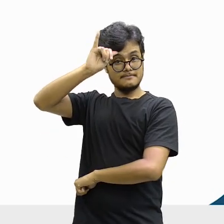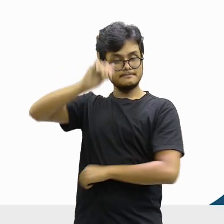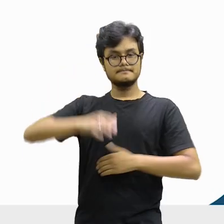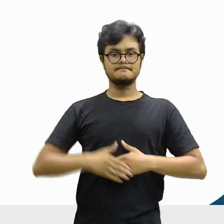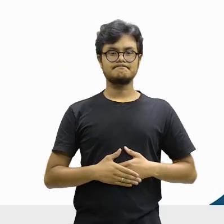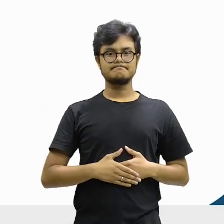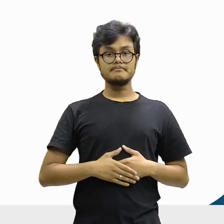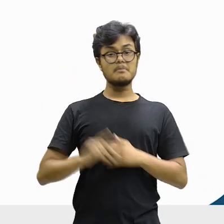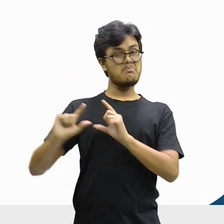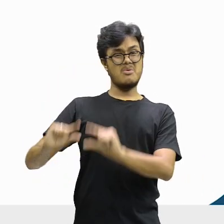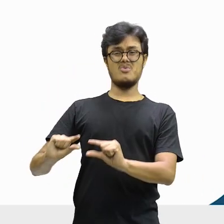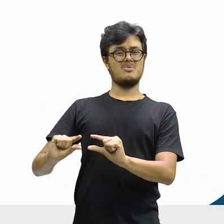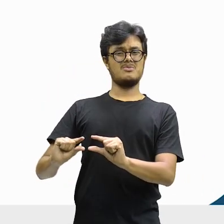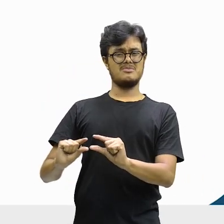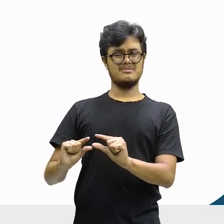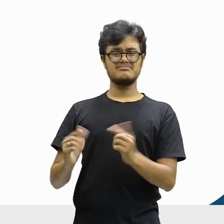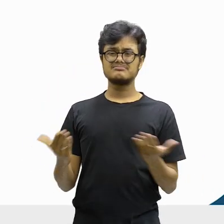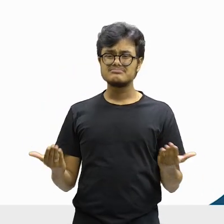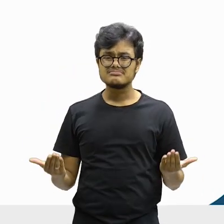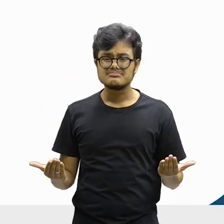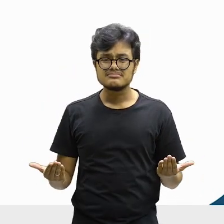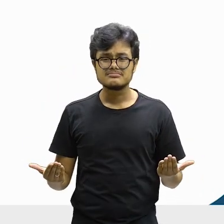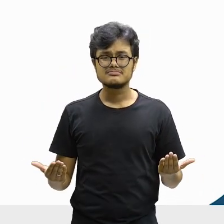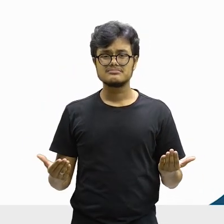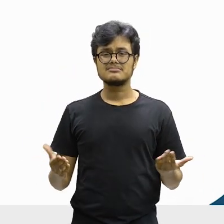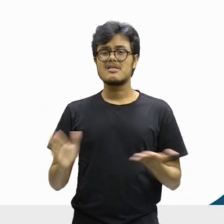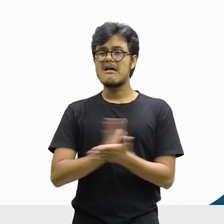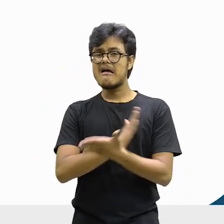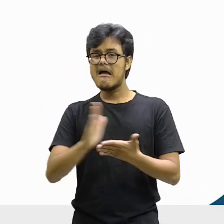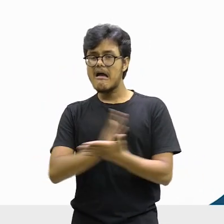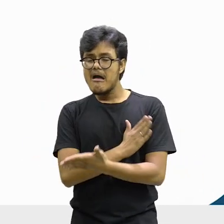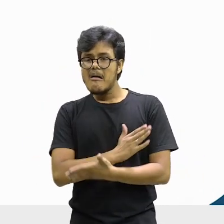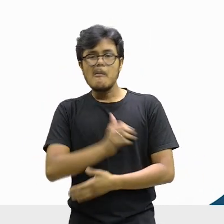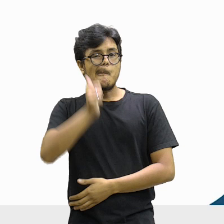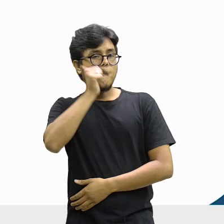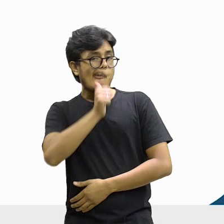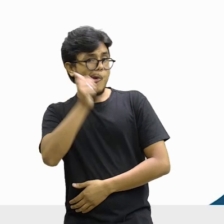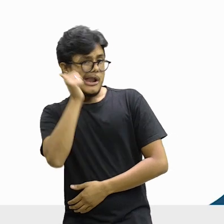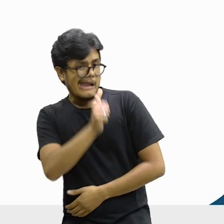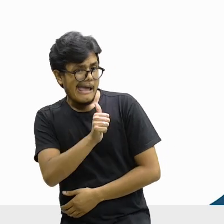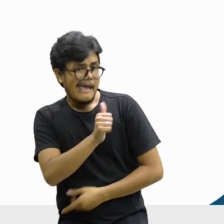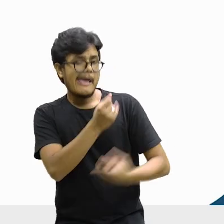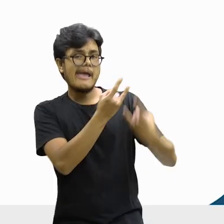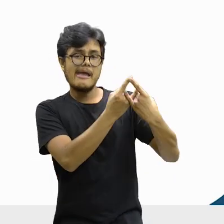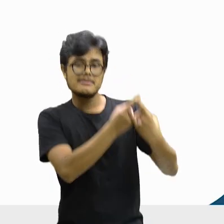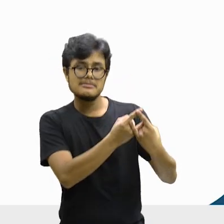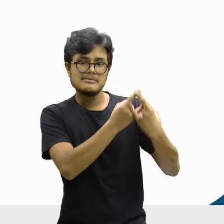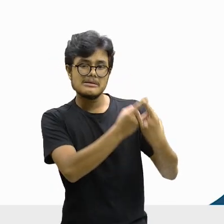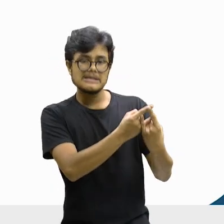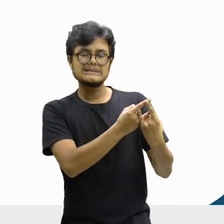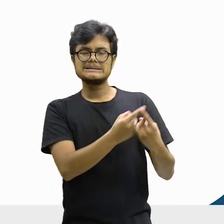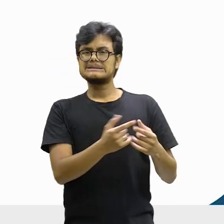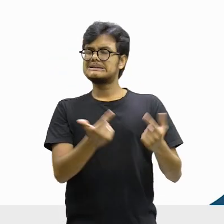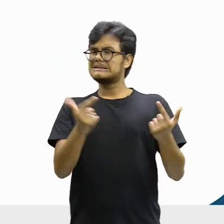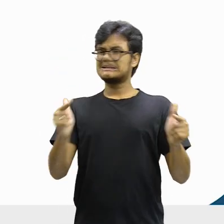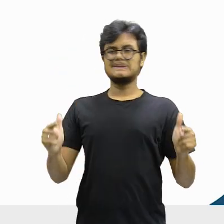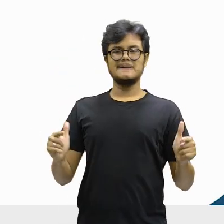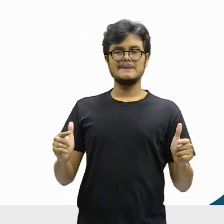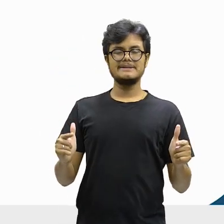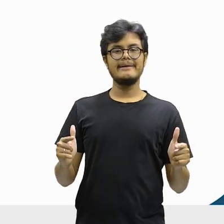ainda é baixa. Está concentrada em preservativos femininos, com pouca oferta de